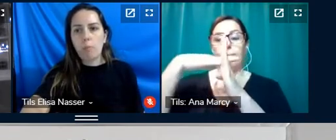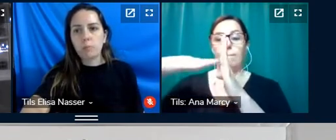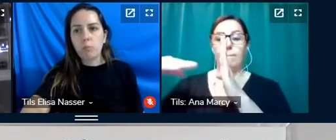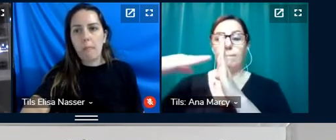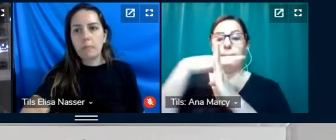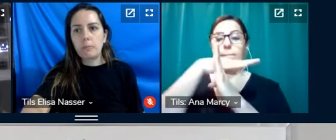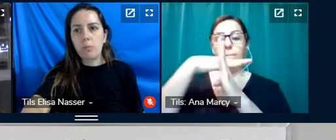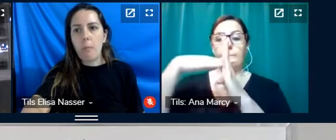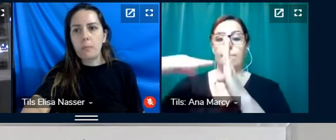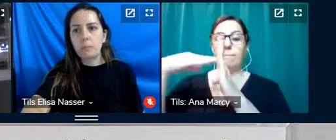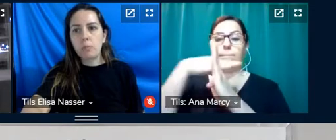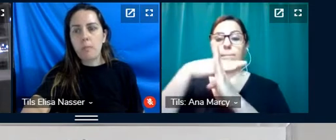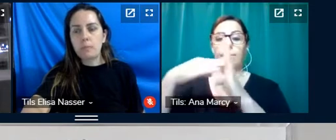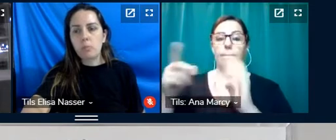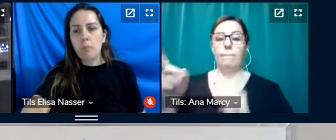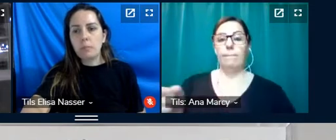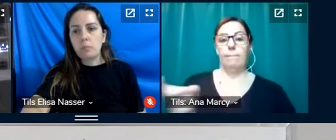X,